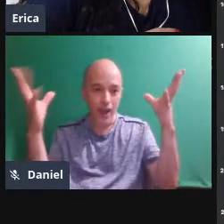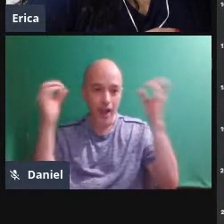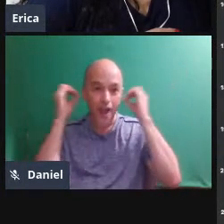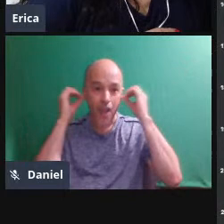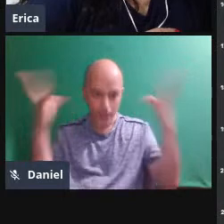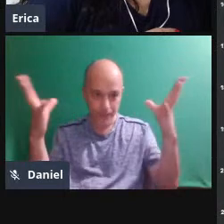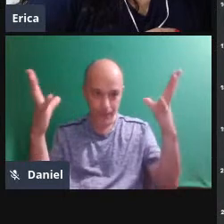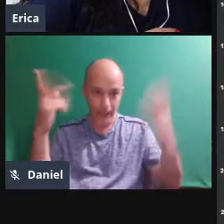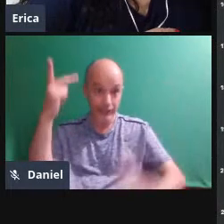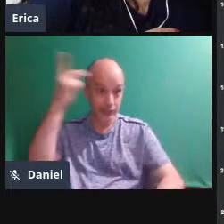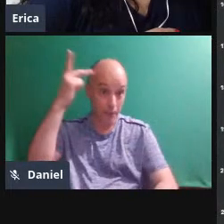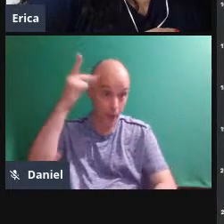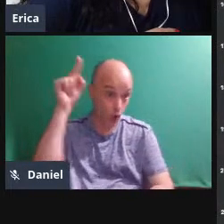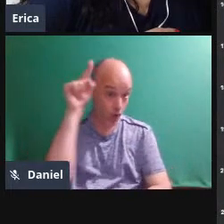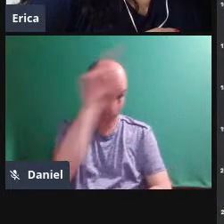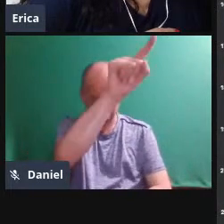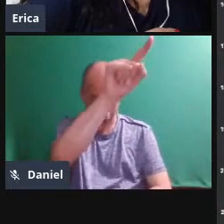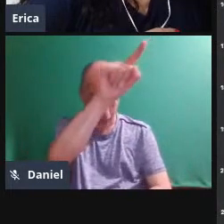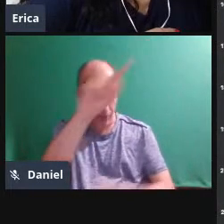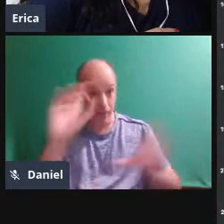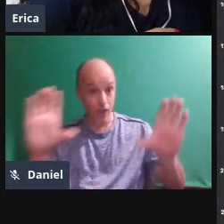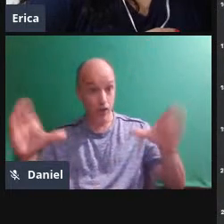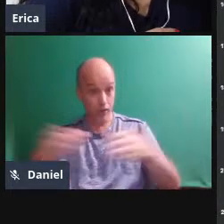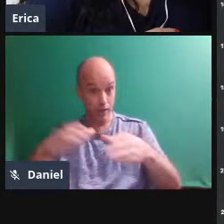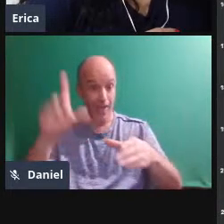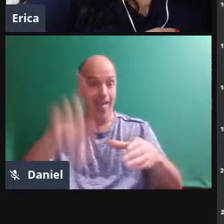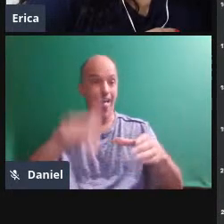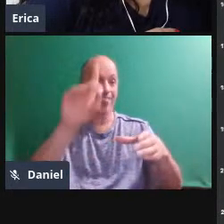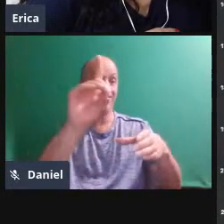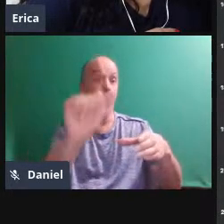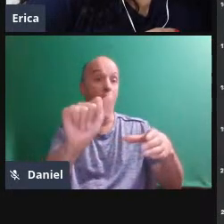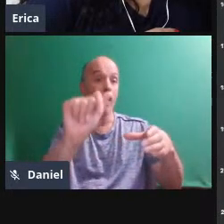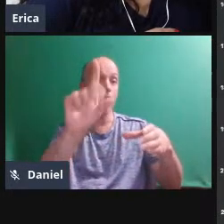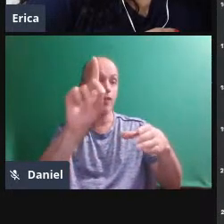Efatá. Efatá.